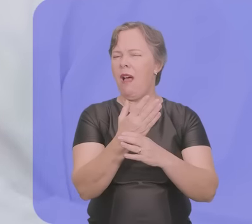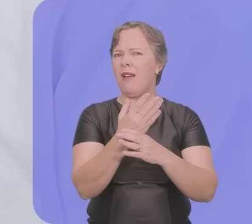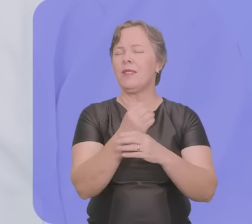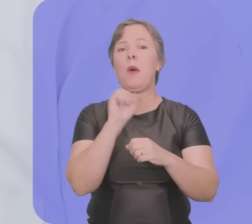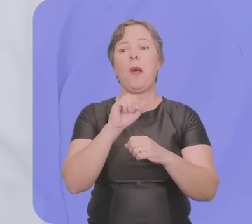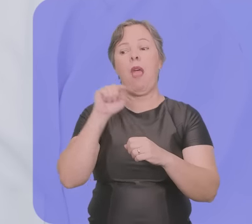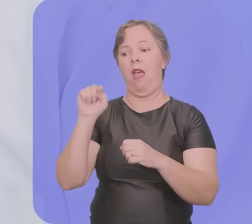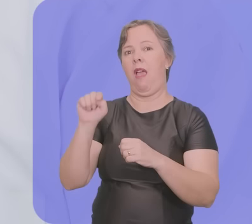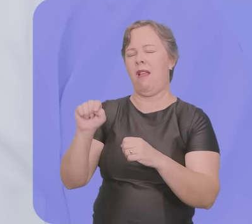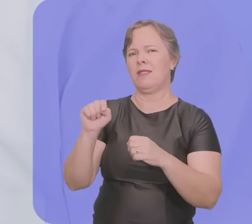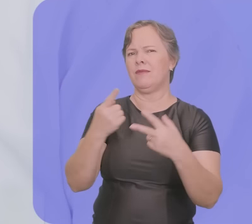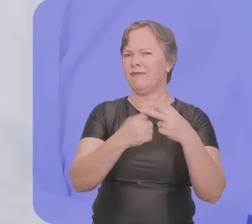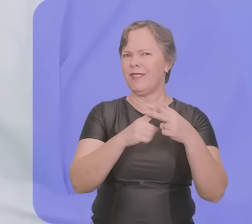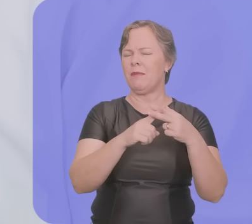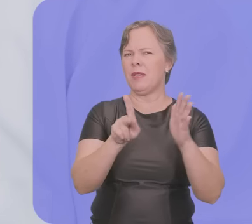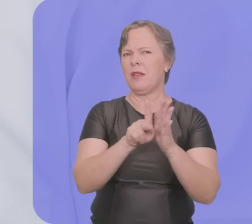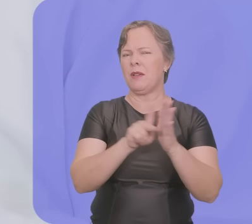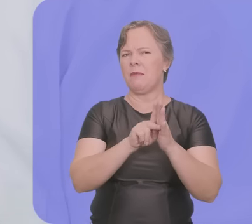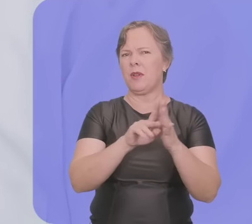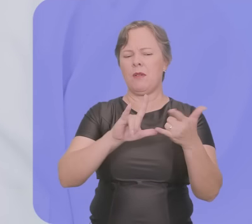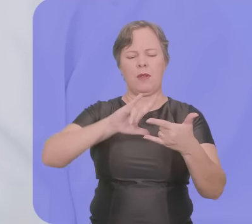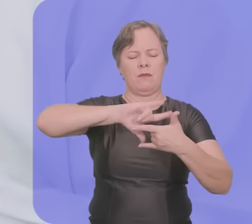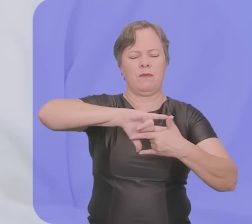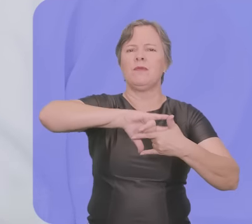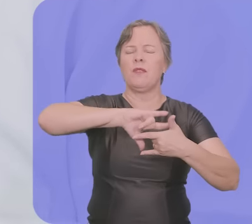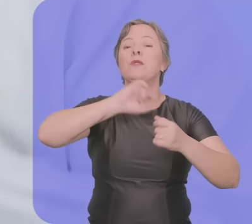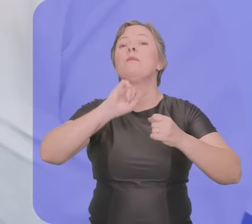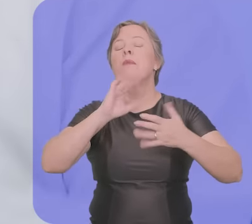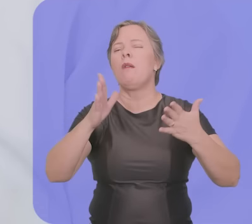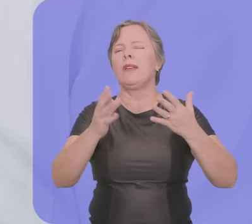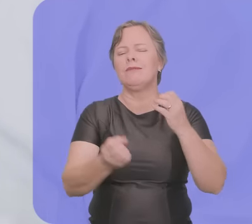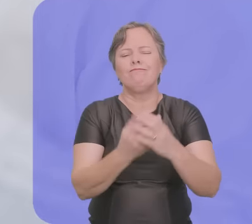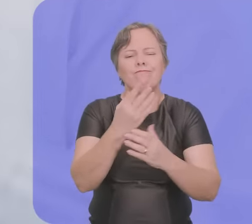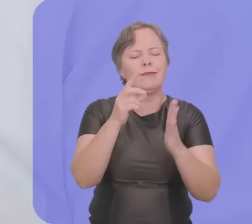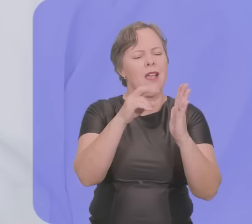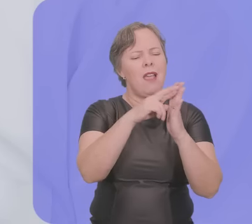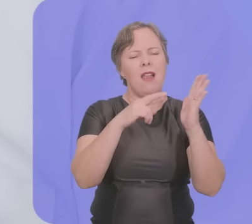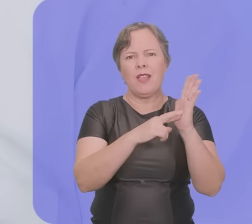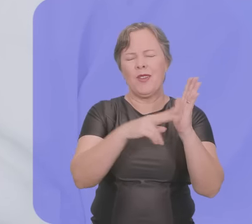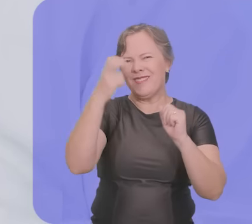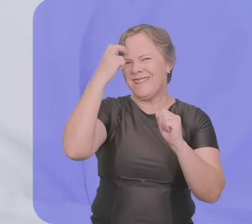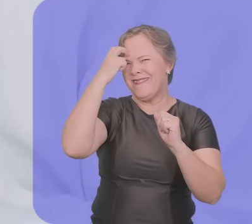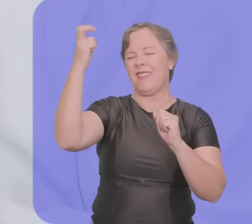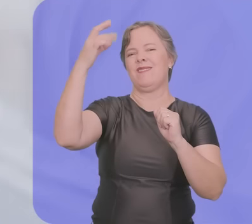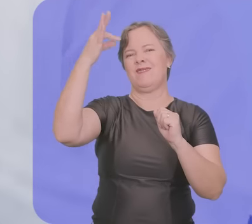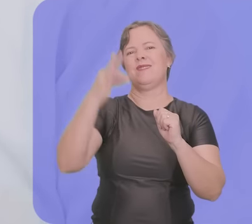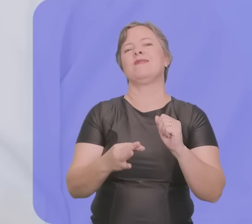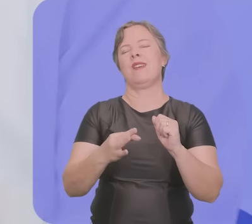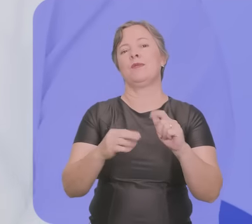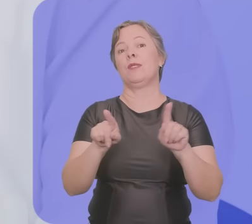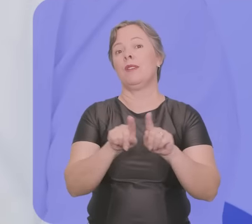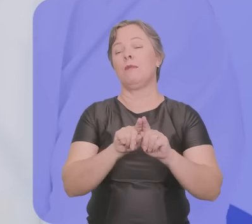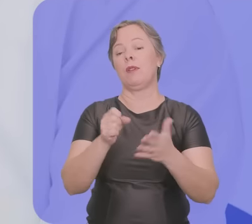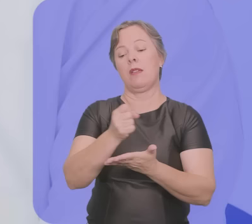uma ferramenta da Microsoft para poder produzir relatórios mais inteligentes e